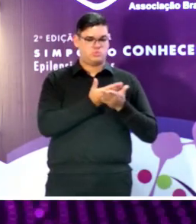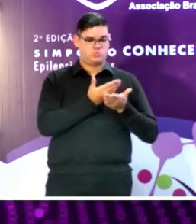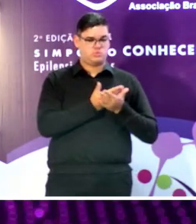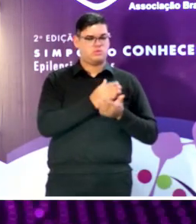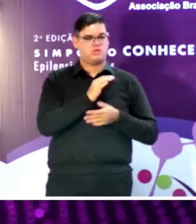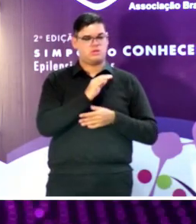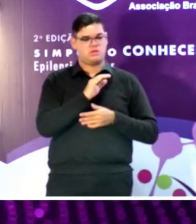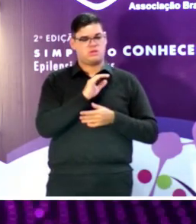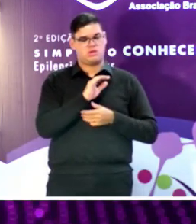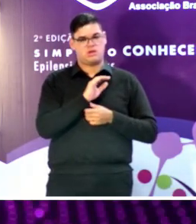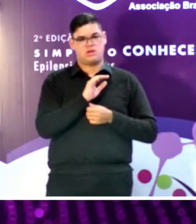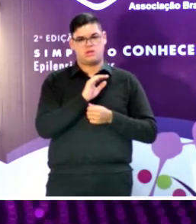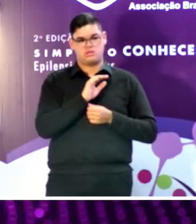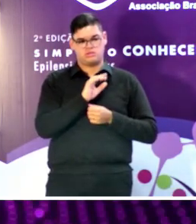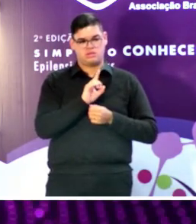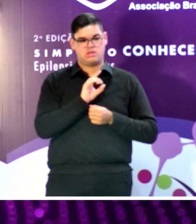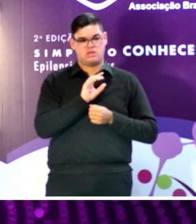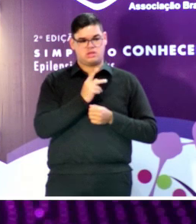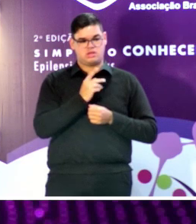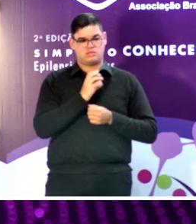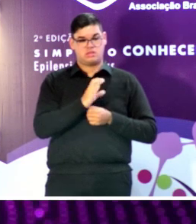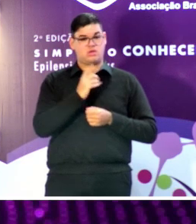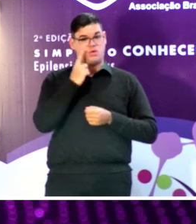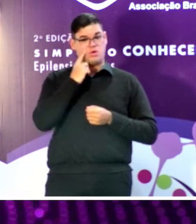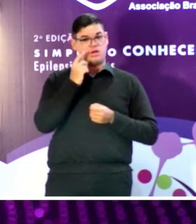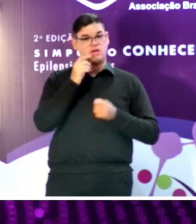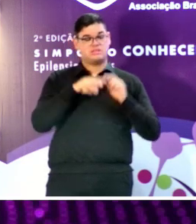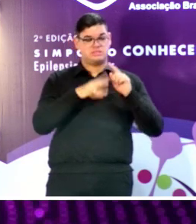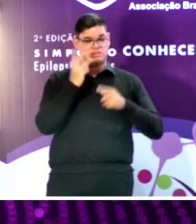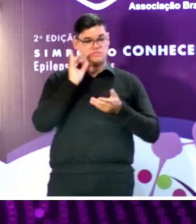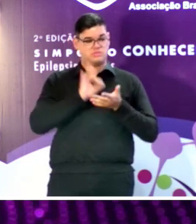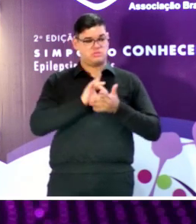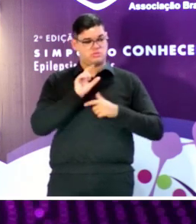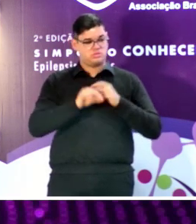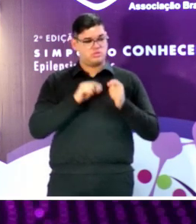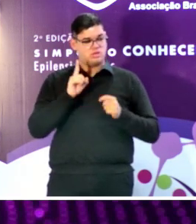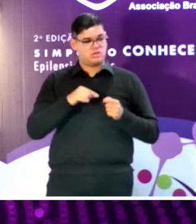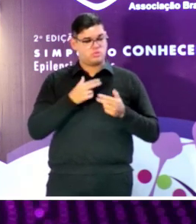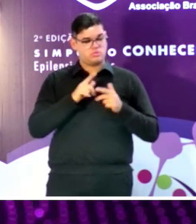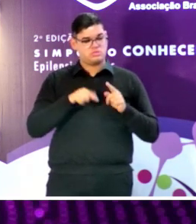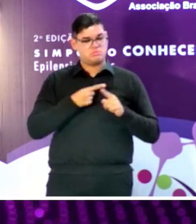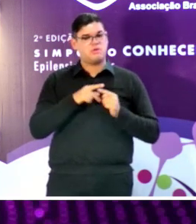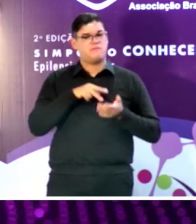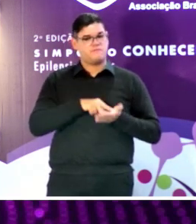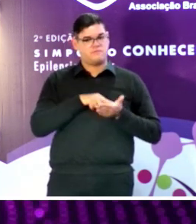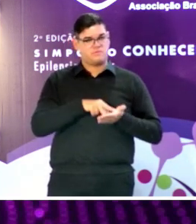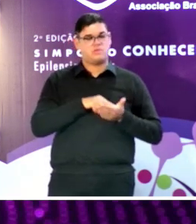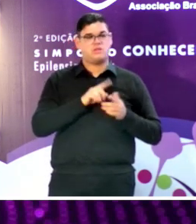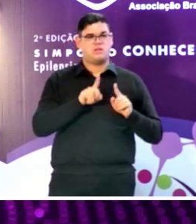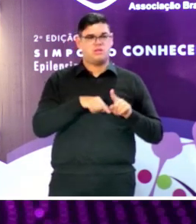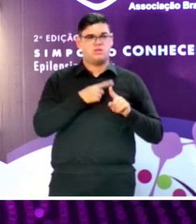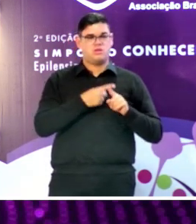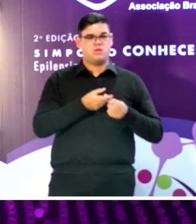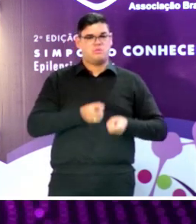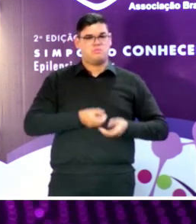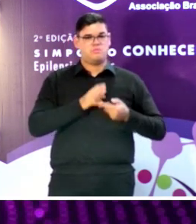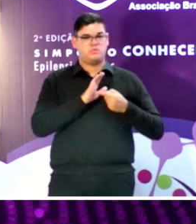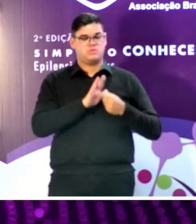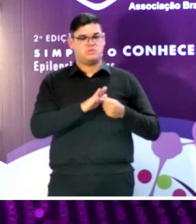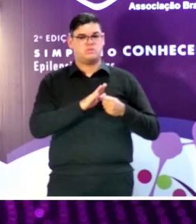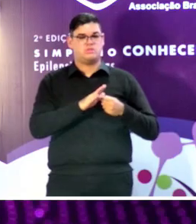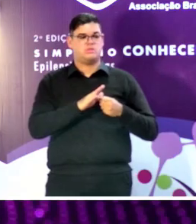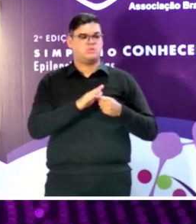Então, eu peguei as 3, na verdade, mutações mais frequentes, expressei em células SF9